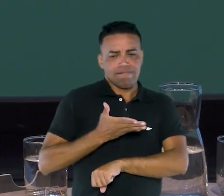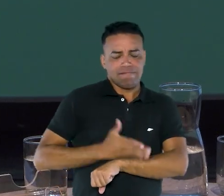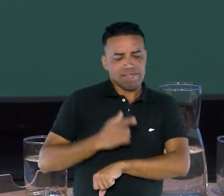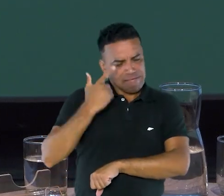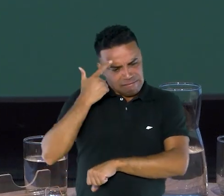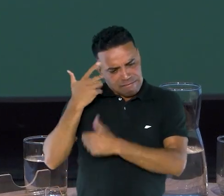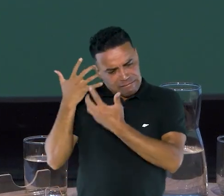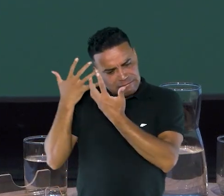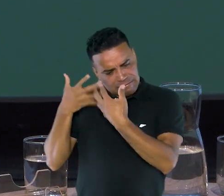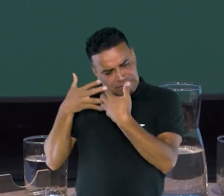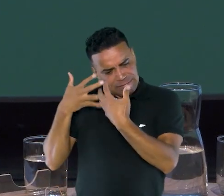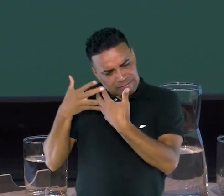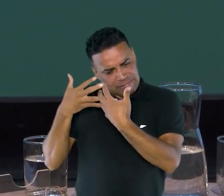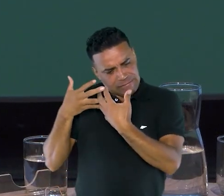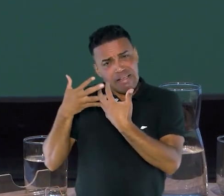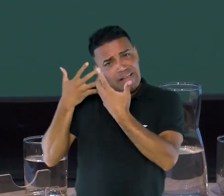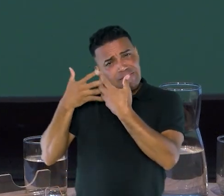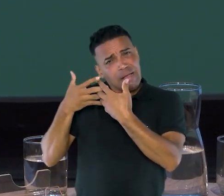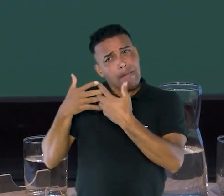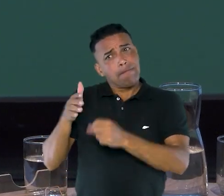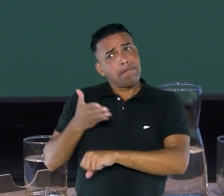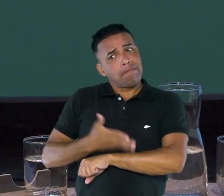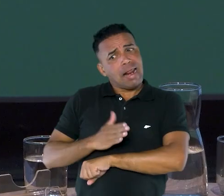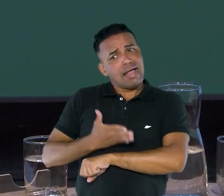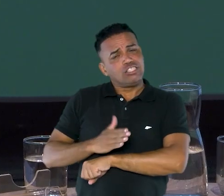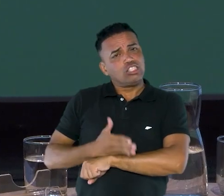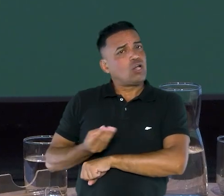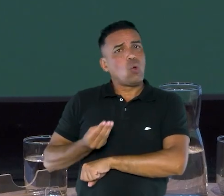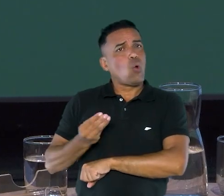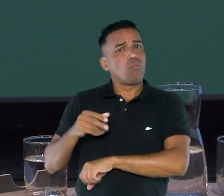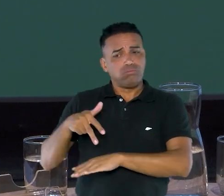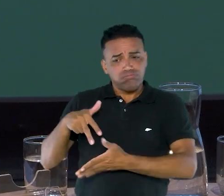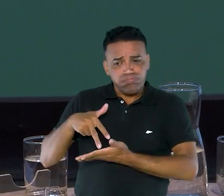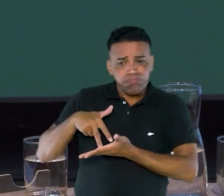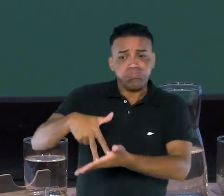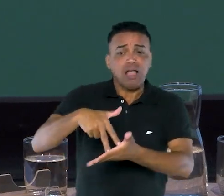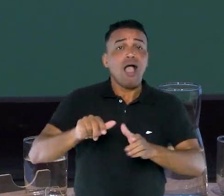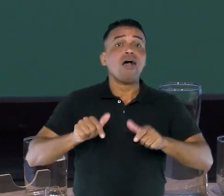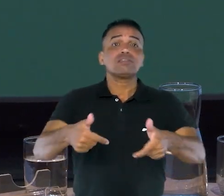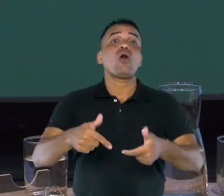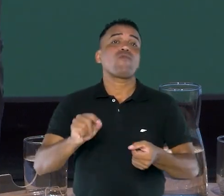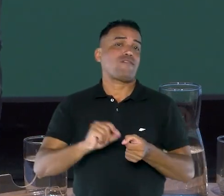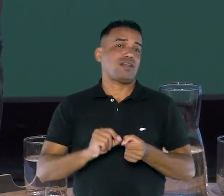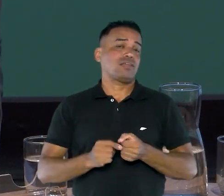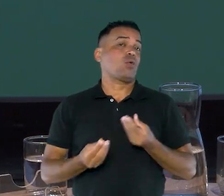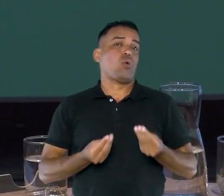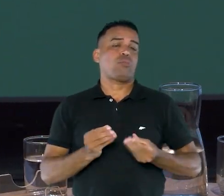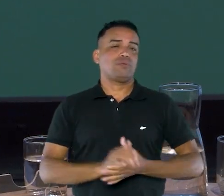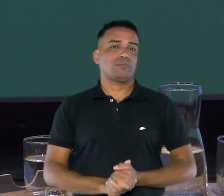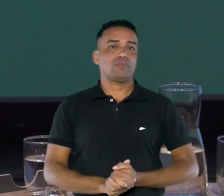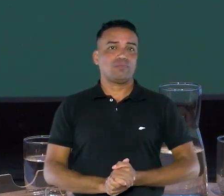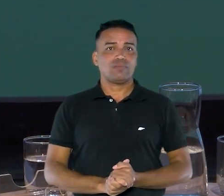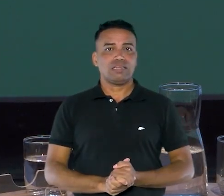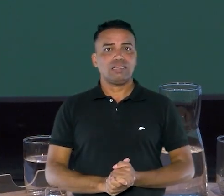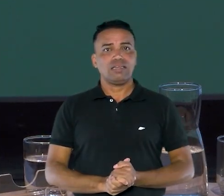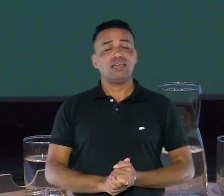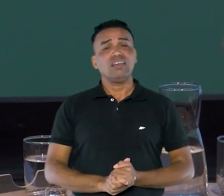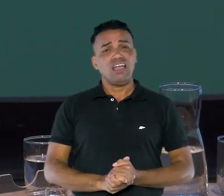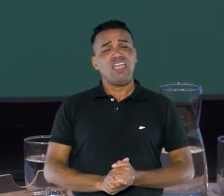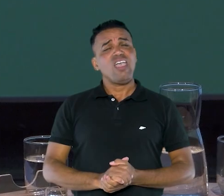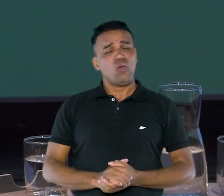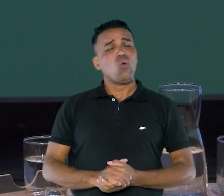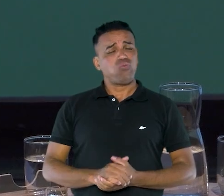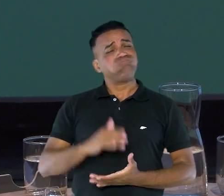de pensar na prática, como começa a fazer, né? Então, a primeira, eu